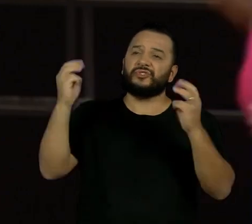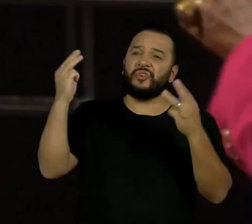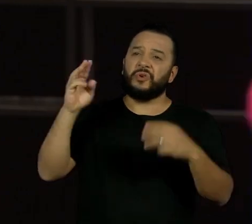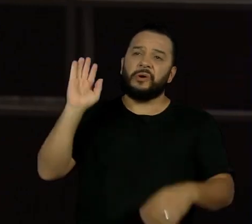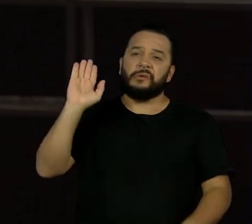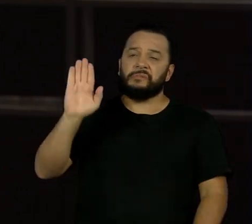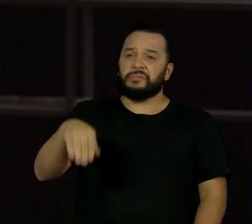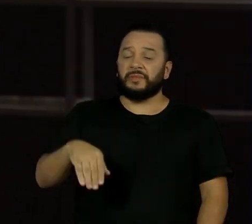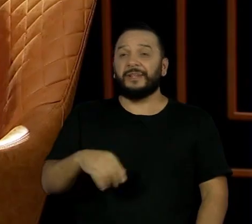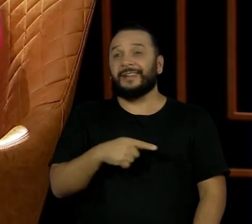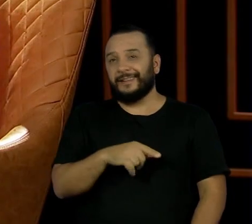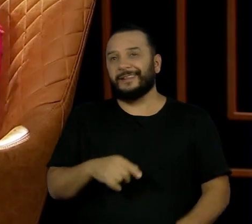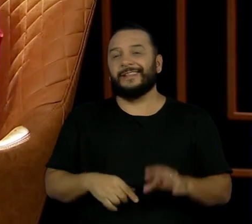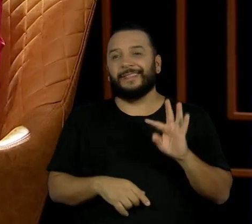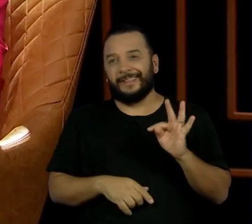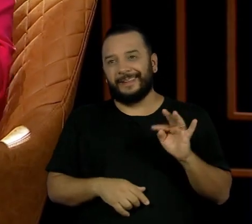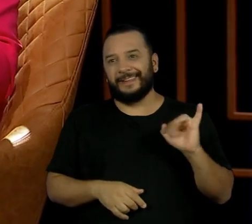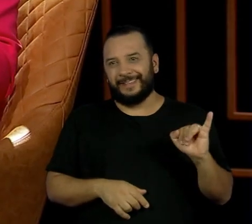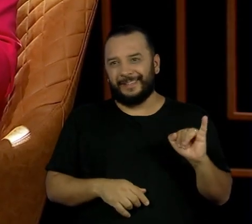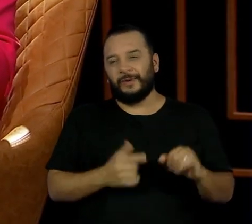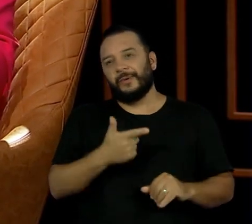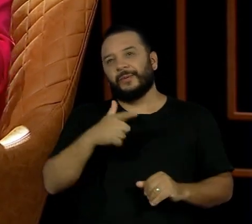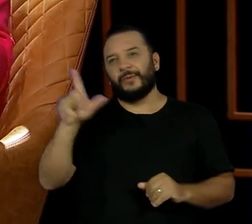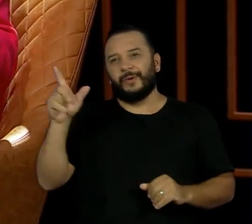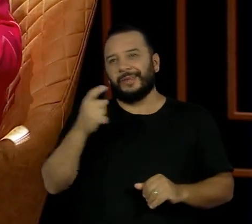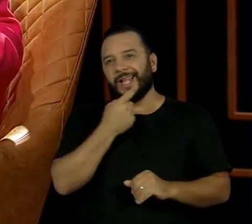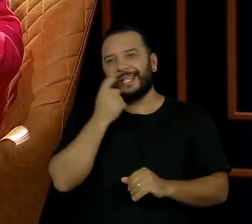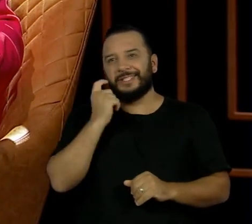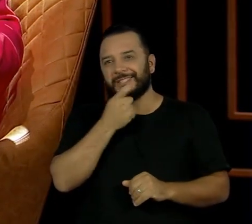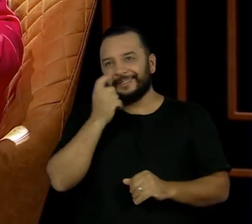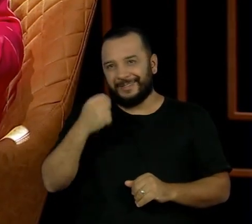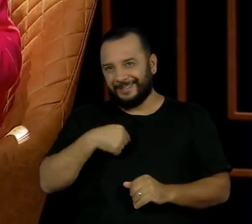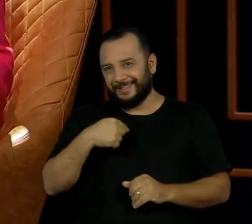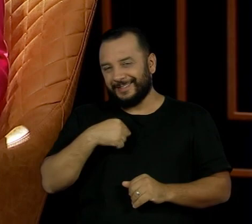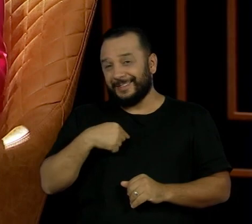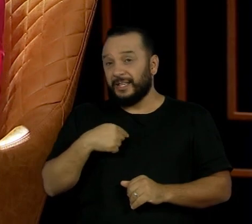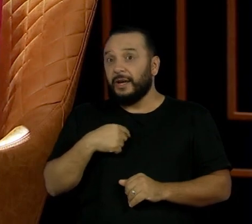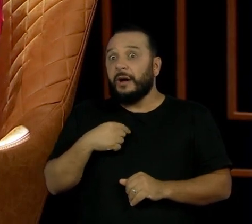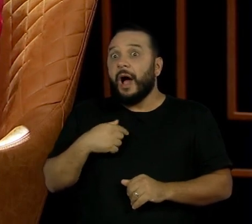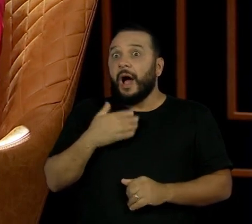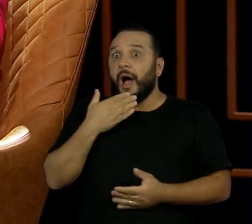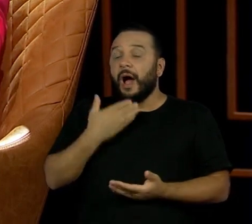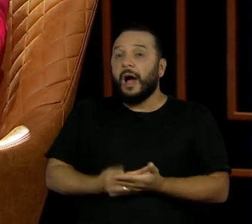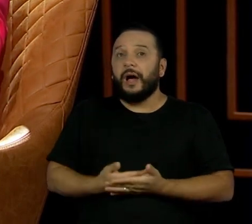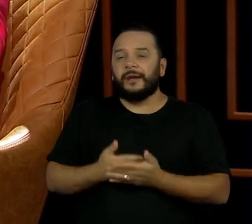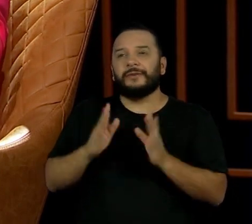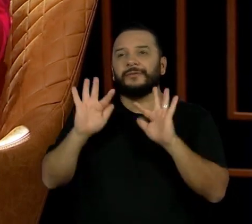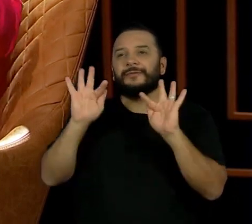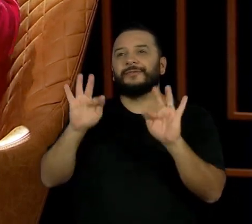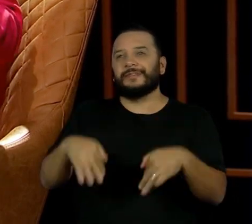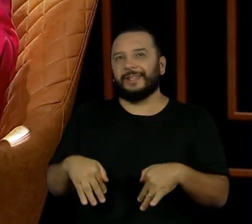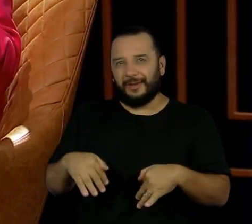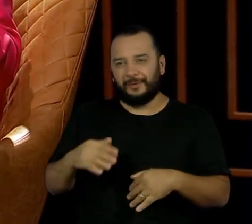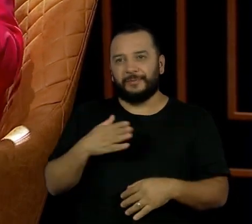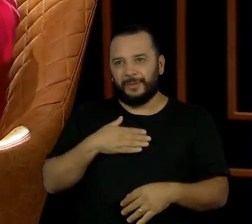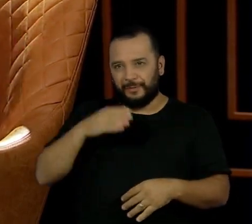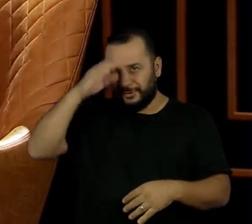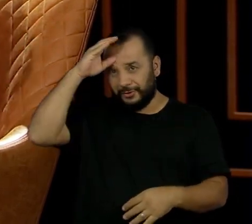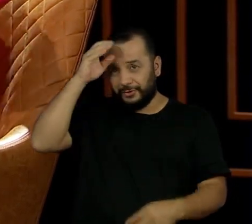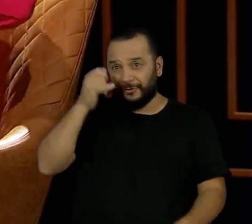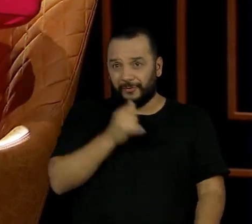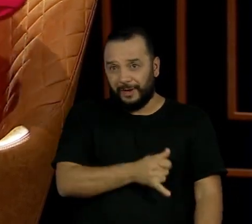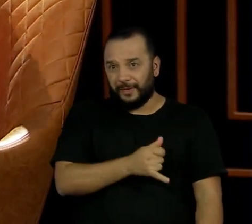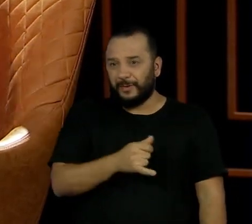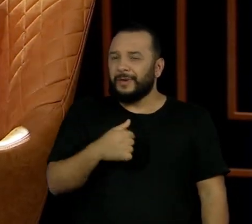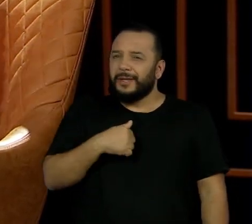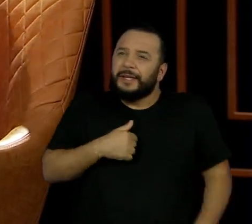de TI, outra hoje é dentista, mas eu estava assim. Aí meu tio falou assim, quando chegou no final, porque eu era pequena, né? Então,